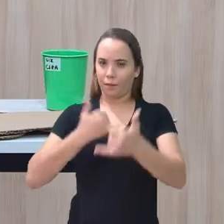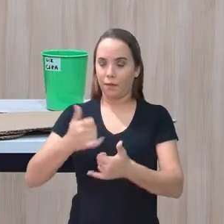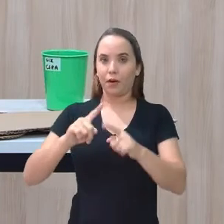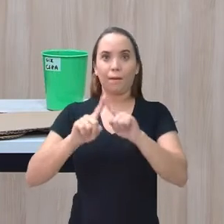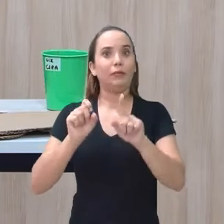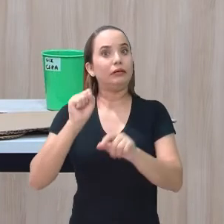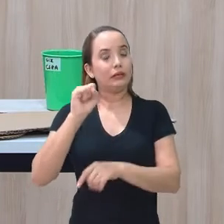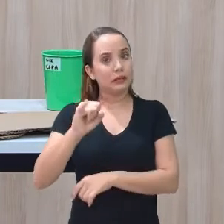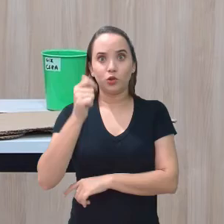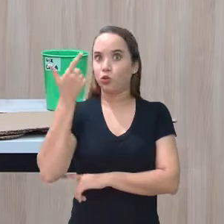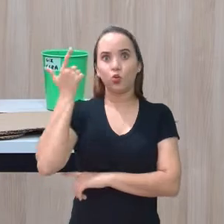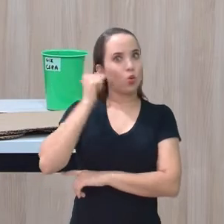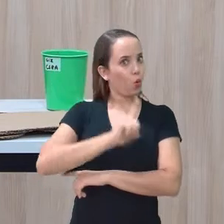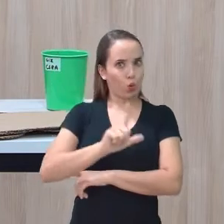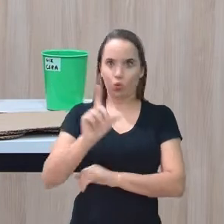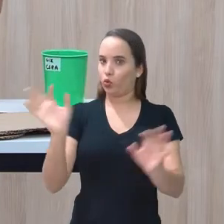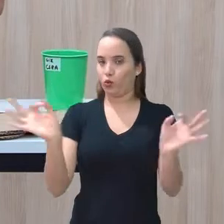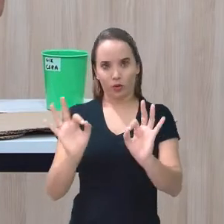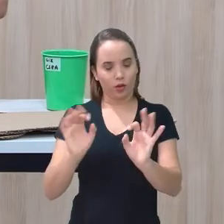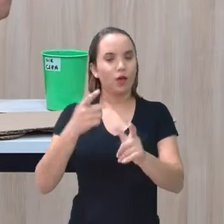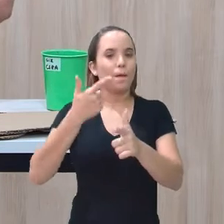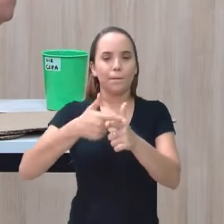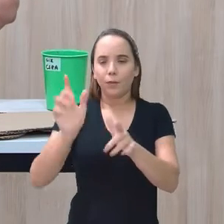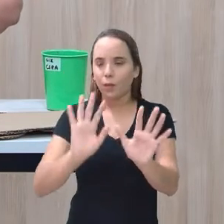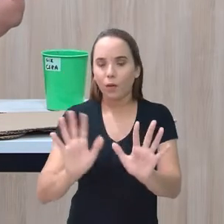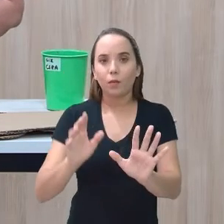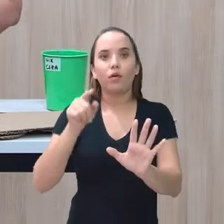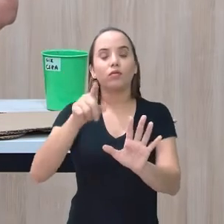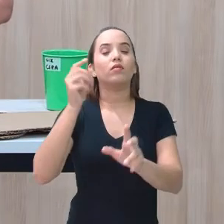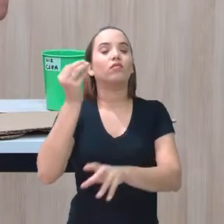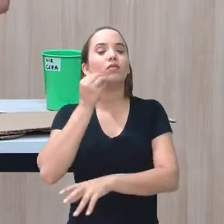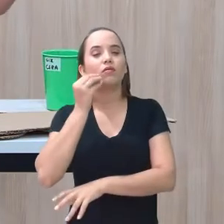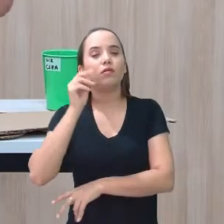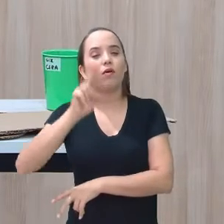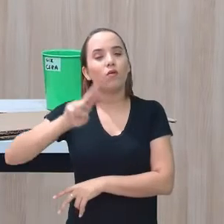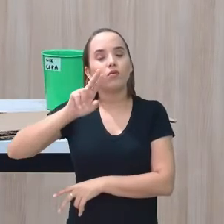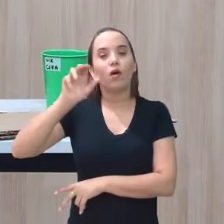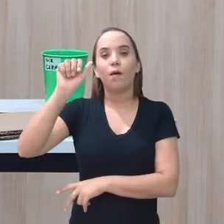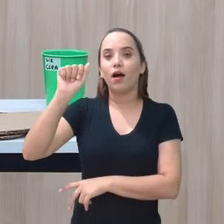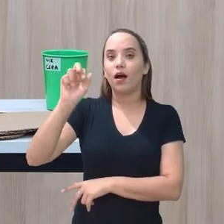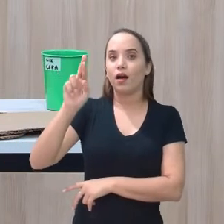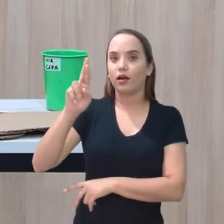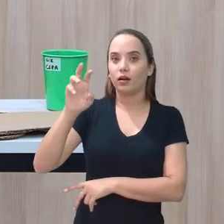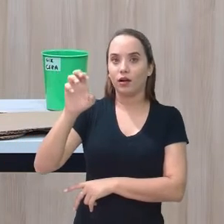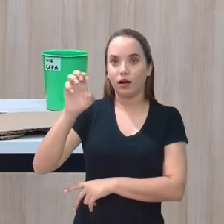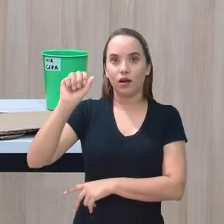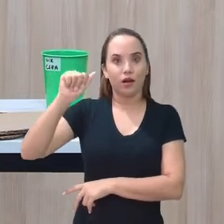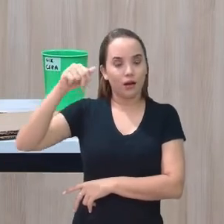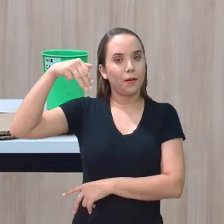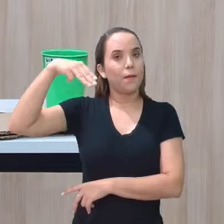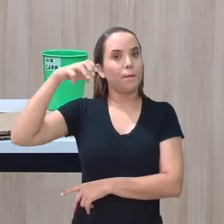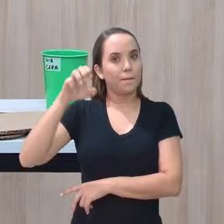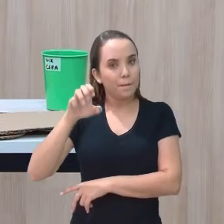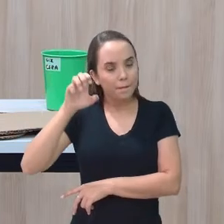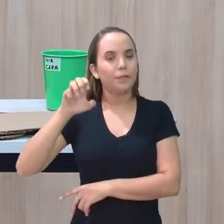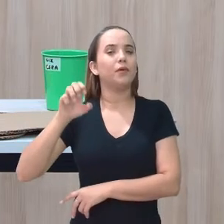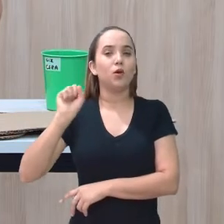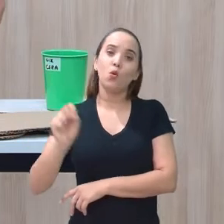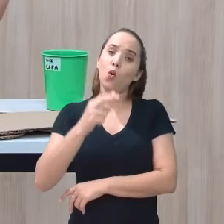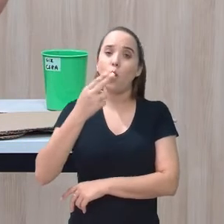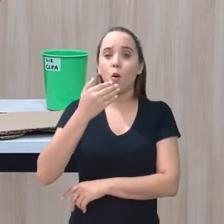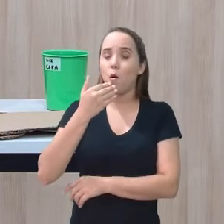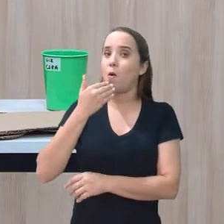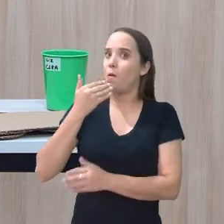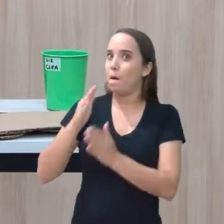não conseguirem, aí tenta encontrar alguma coisa, um pedacinho de arame, né? Ou até pega um brinco aí da mãe emprestado